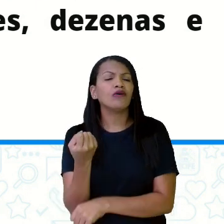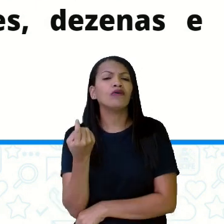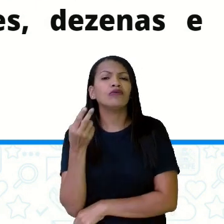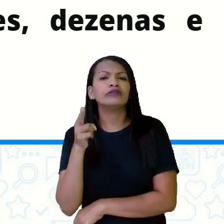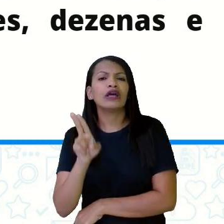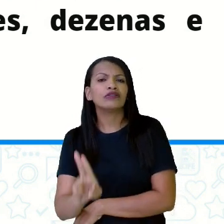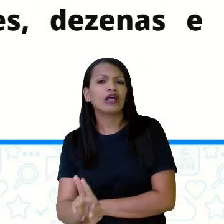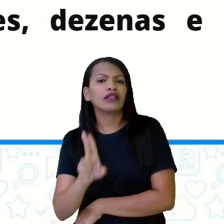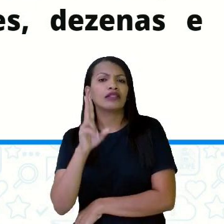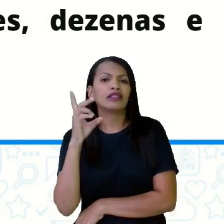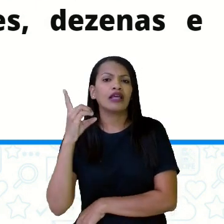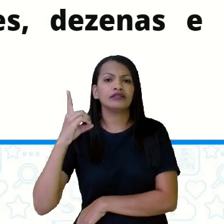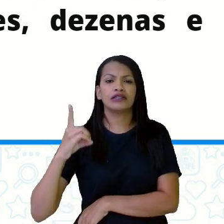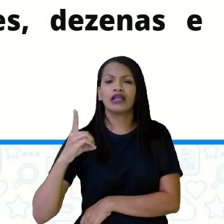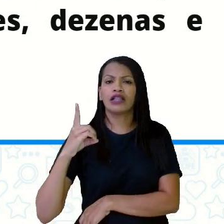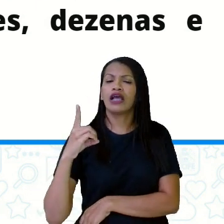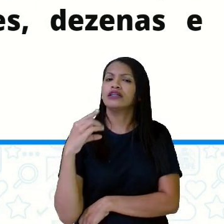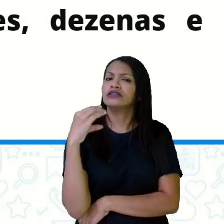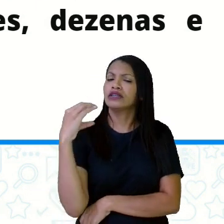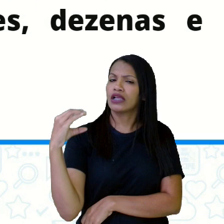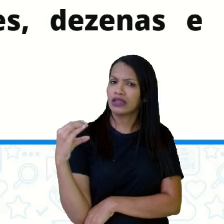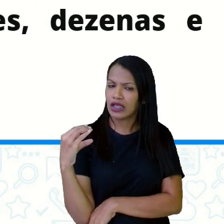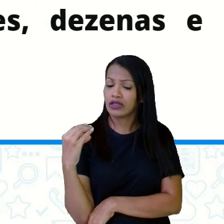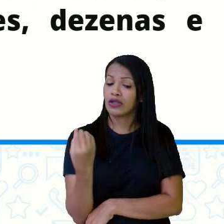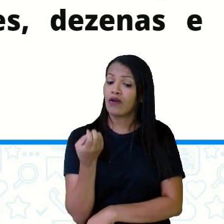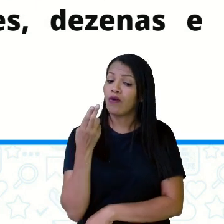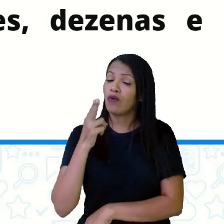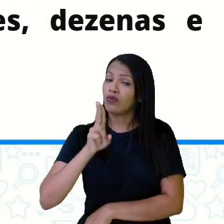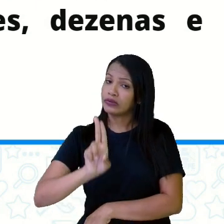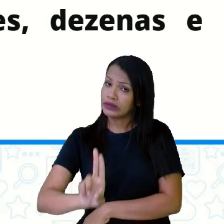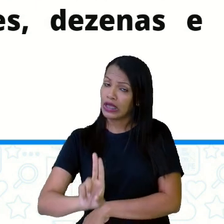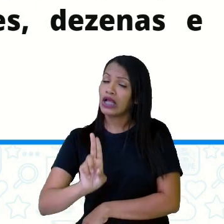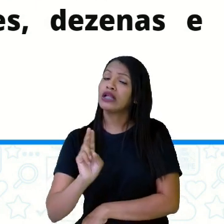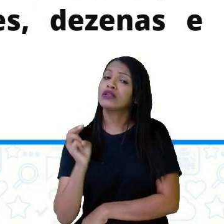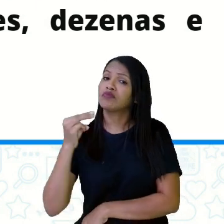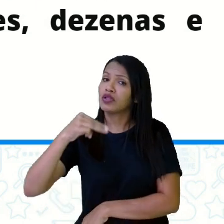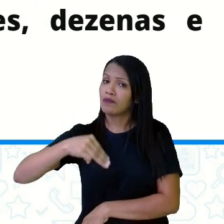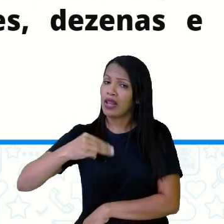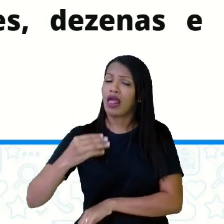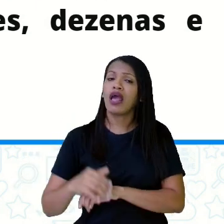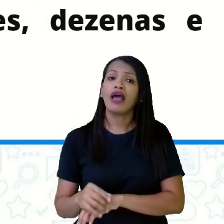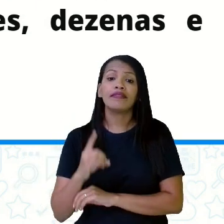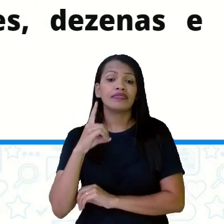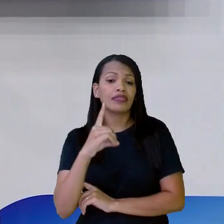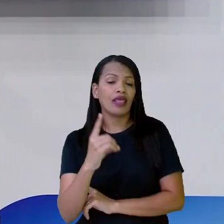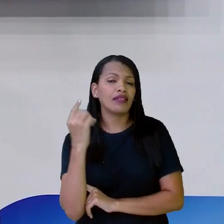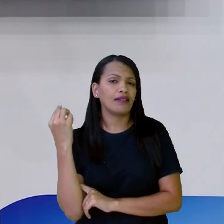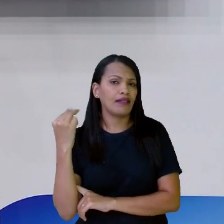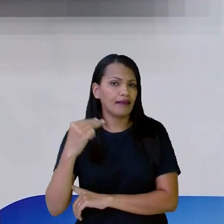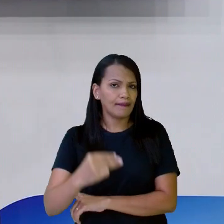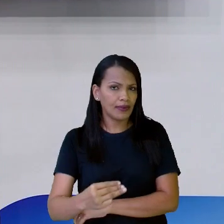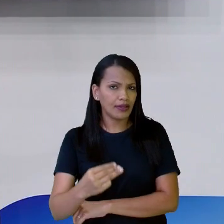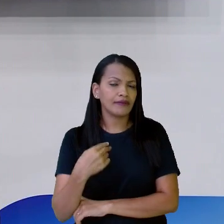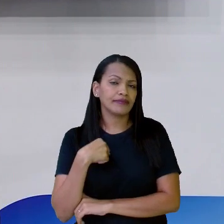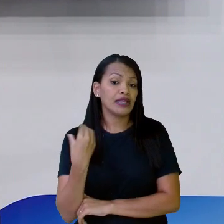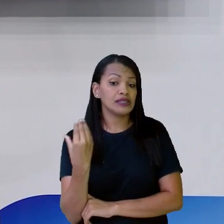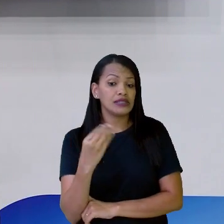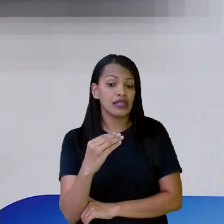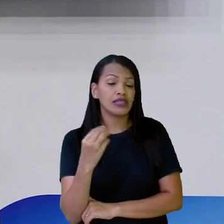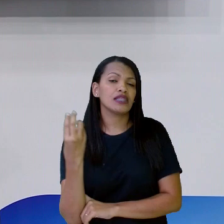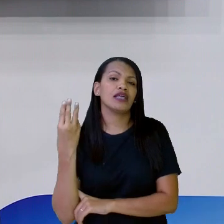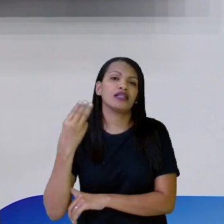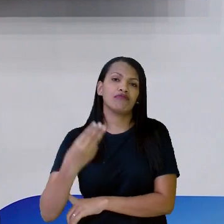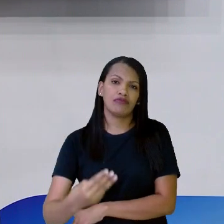unidades, dezenas, centenas, unidades de milhar, dezenas de milhar, centenas de